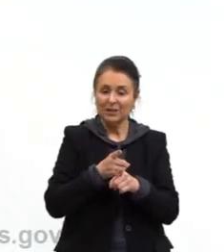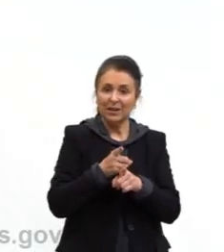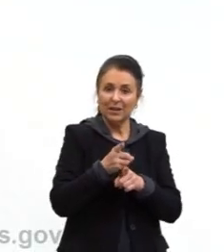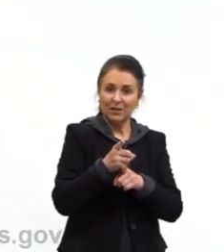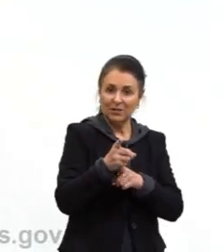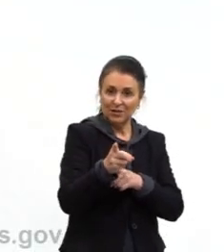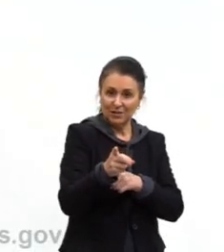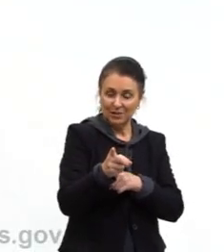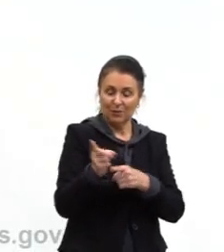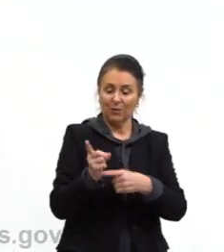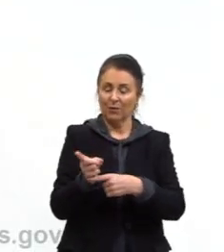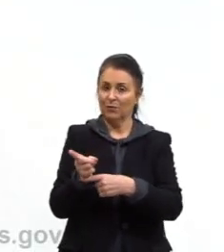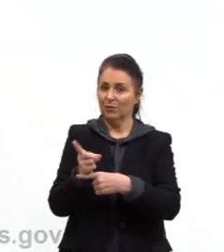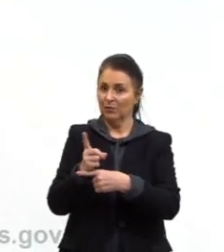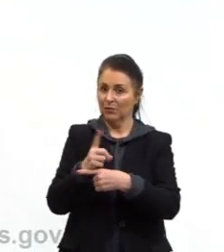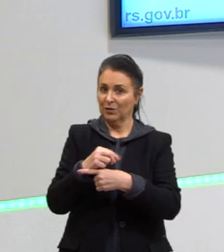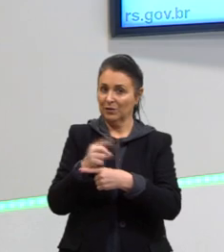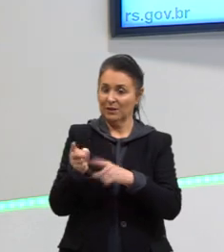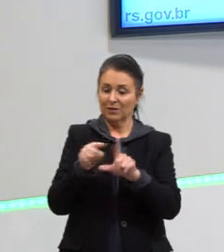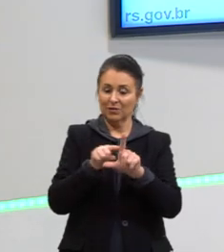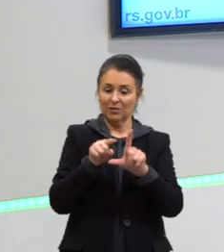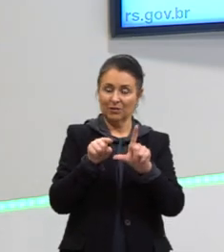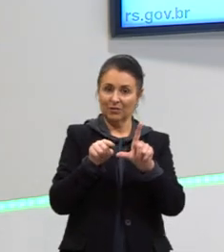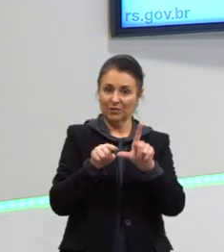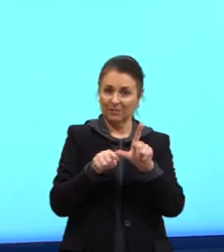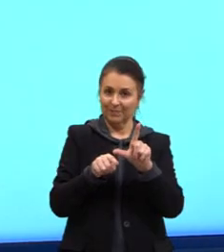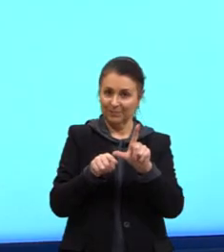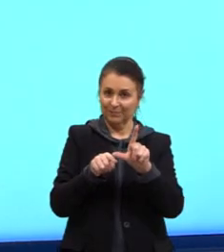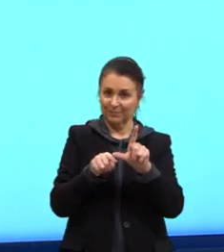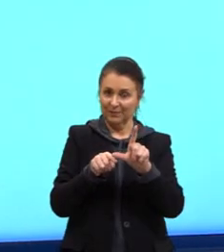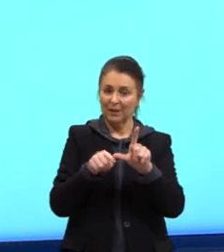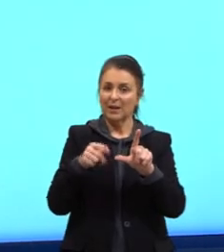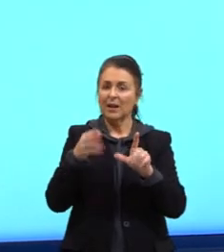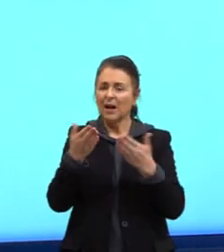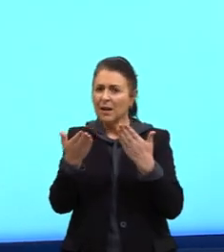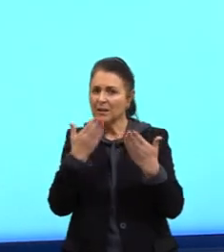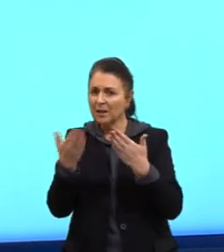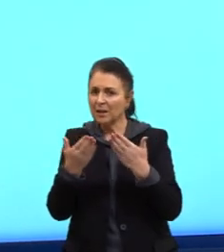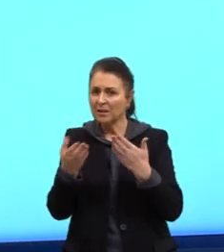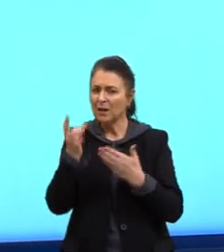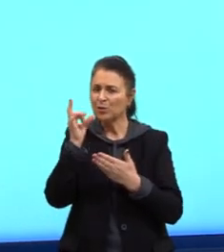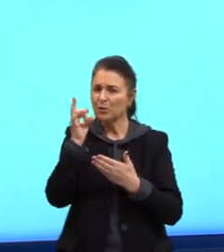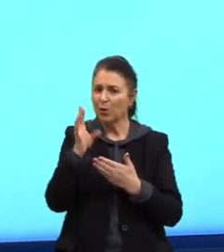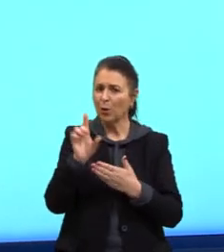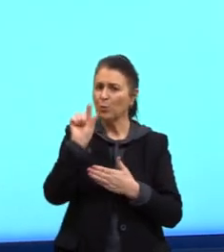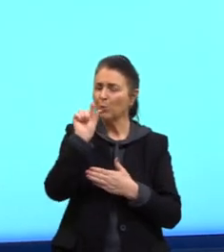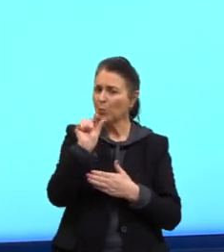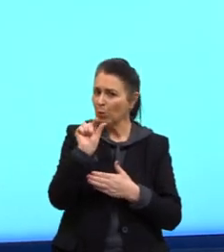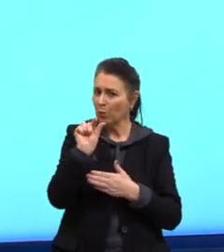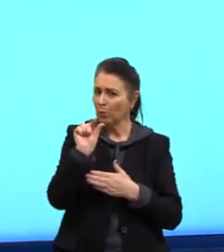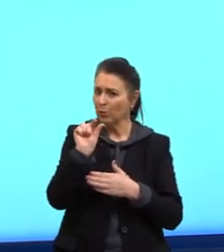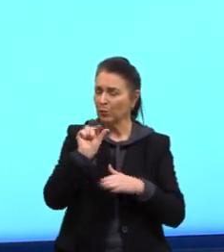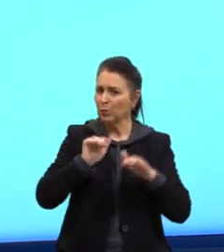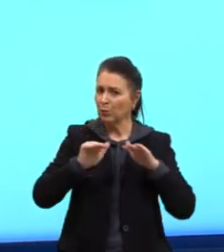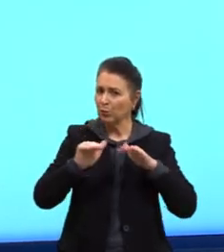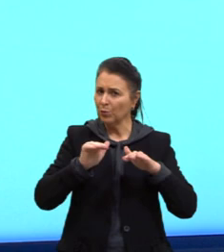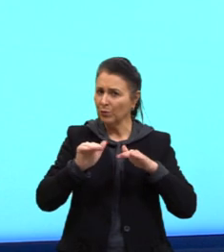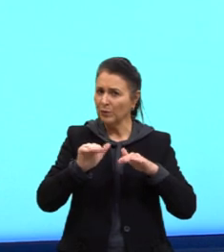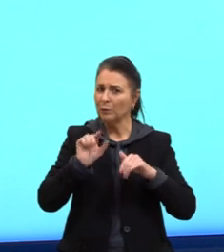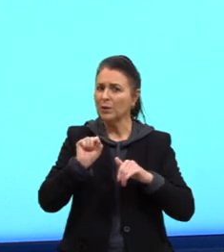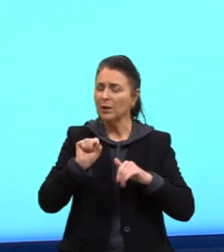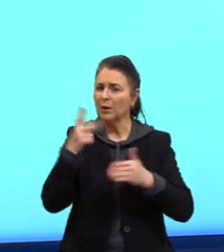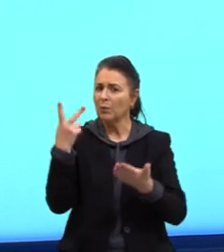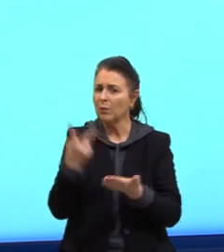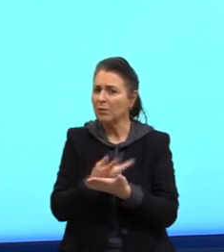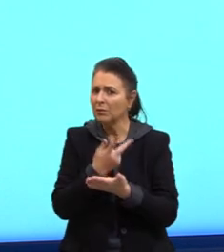a velocidade angular se a gente Analisa somente esse trecho aqui do movimento que que